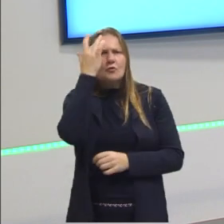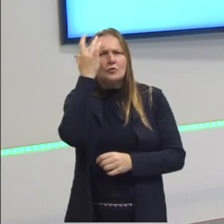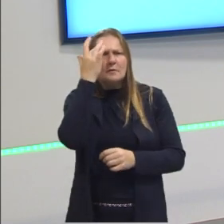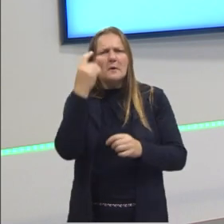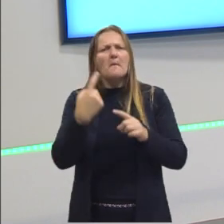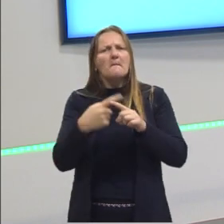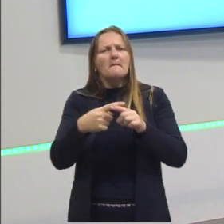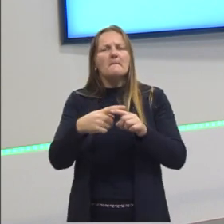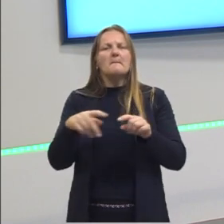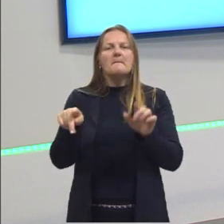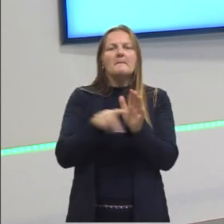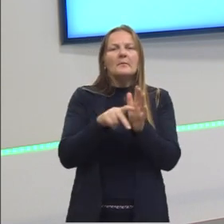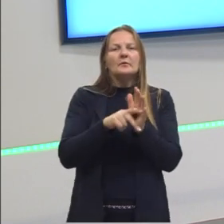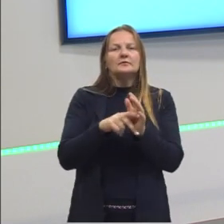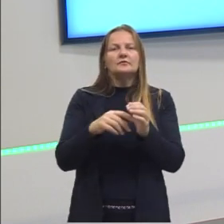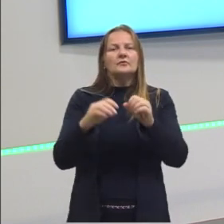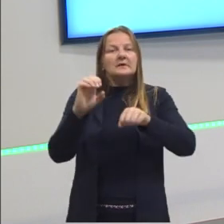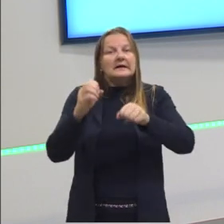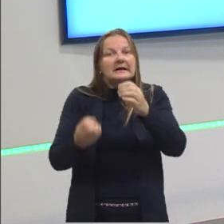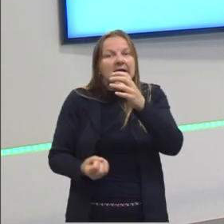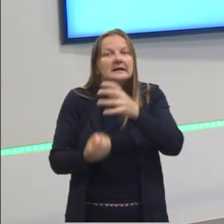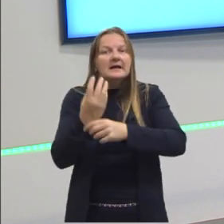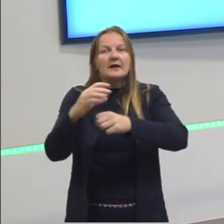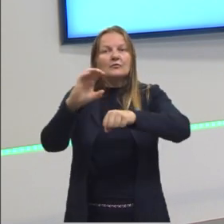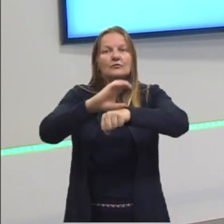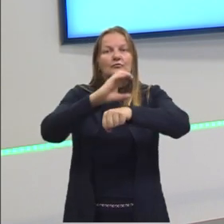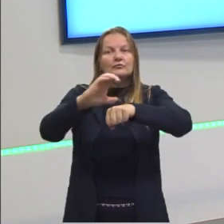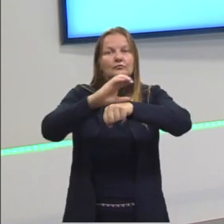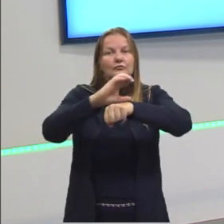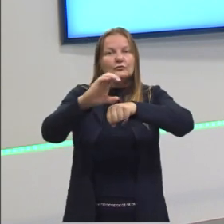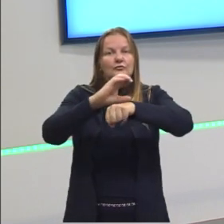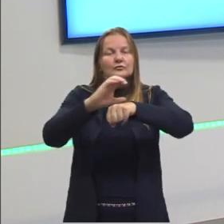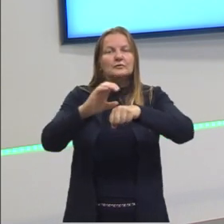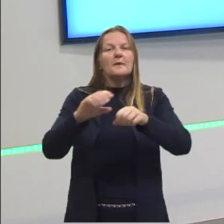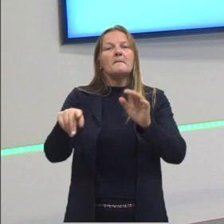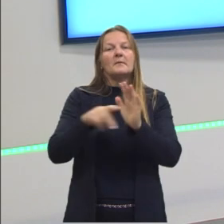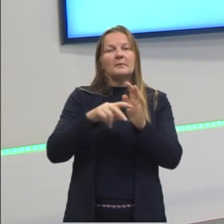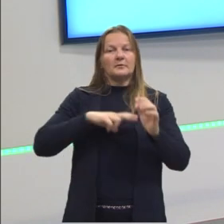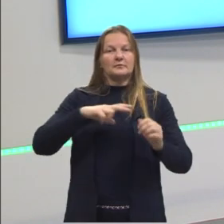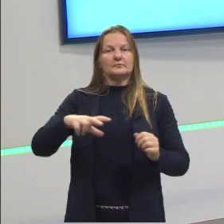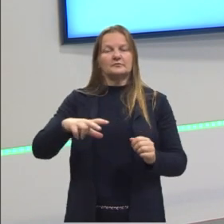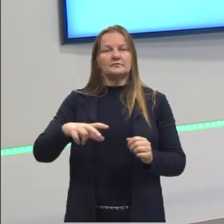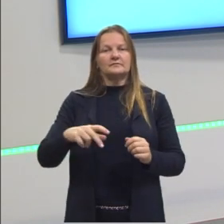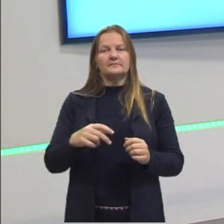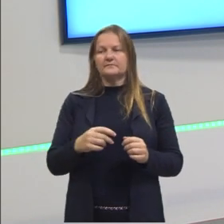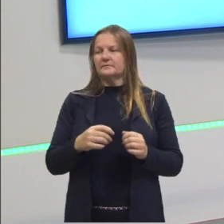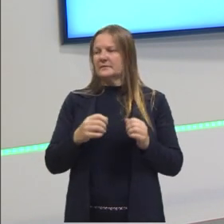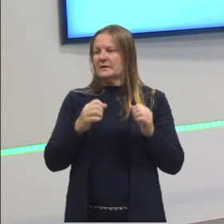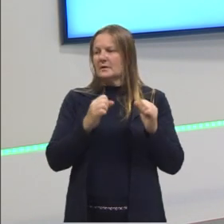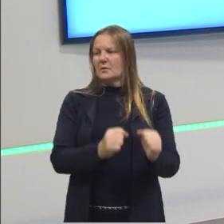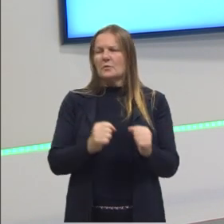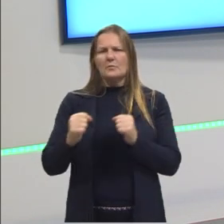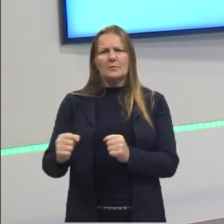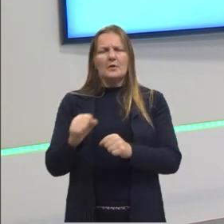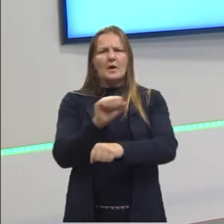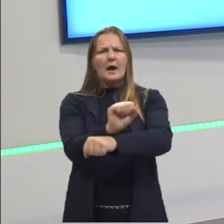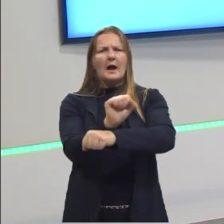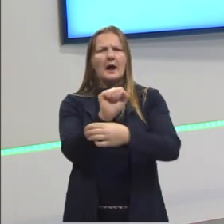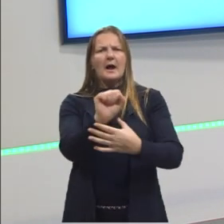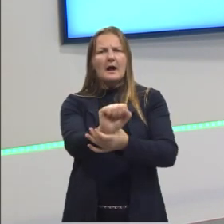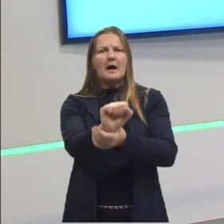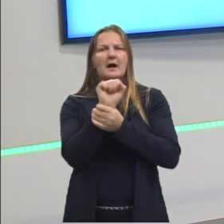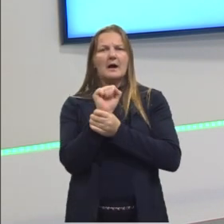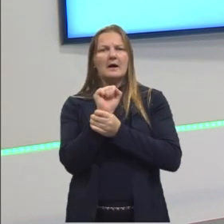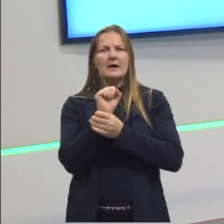tão a fazer uma constituição Portuguesa e eles vão acabar com o poder absoluto do Rei Então antes Dom João sexto tinha um poder